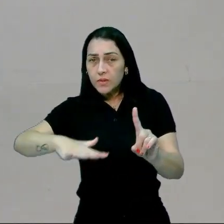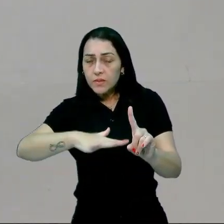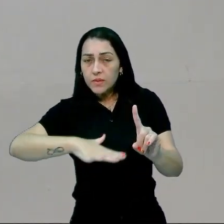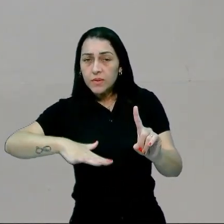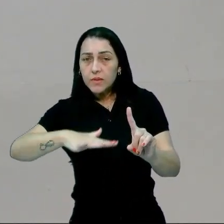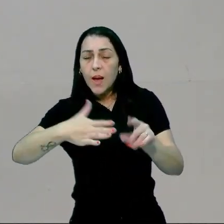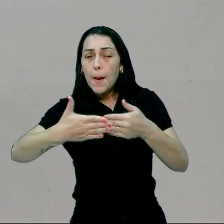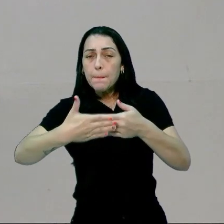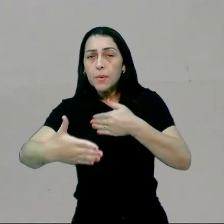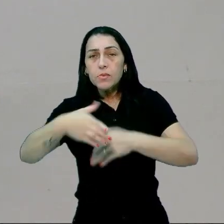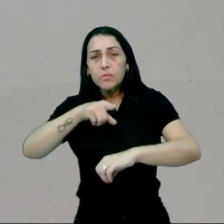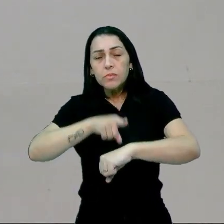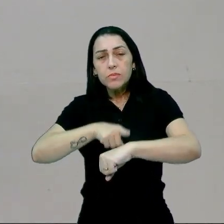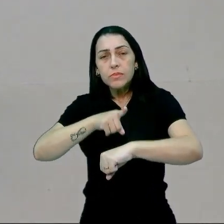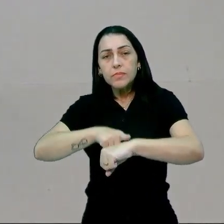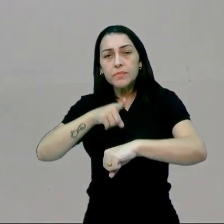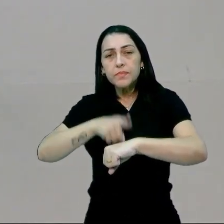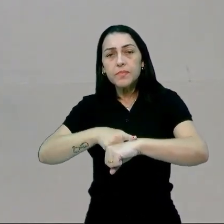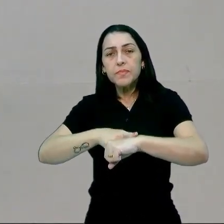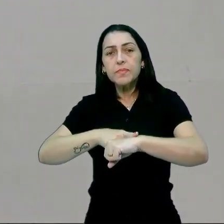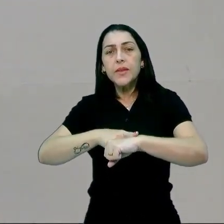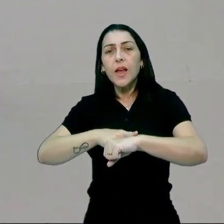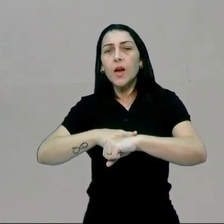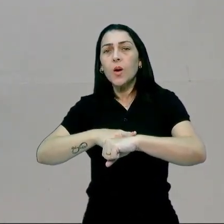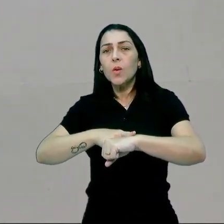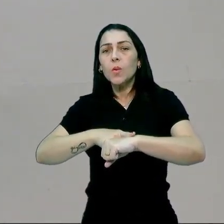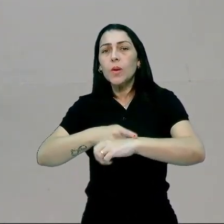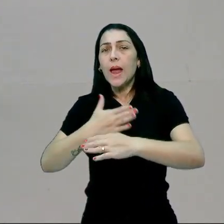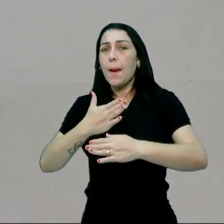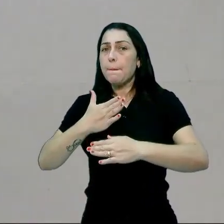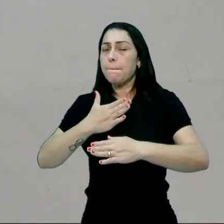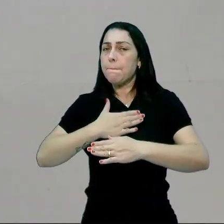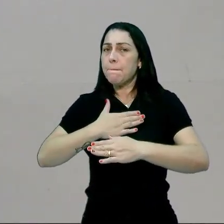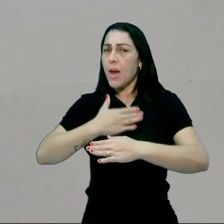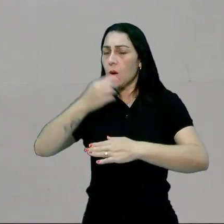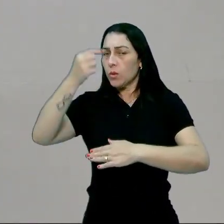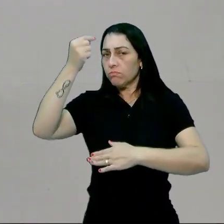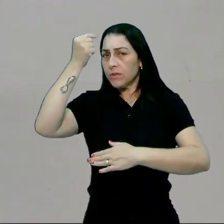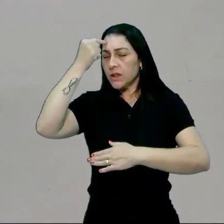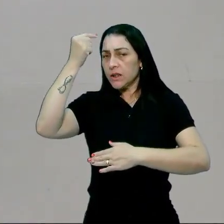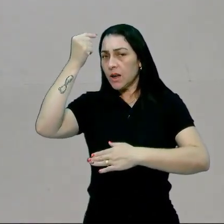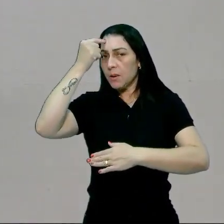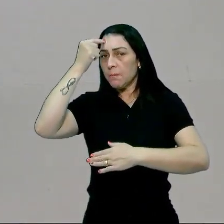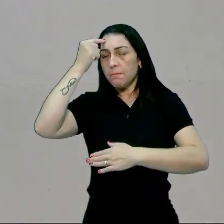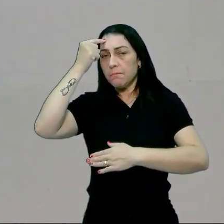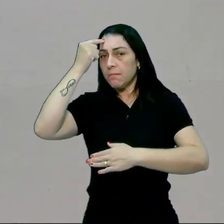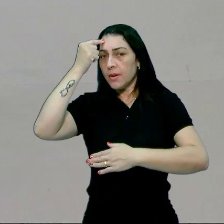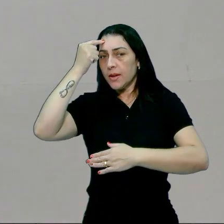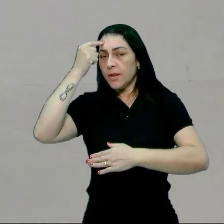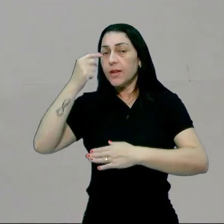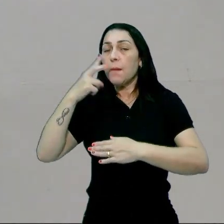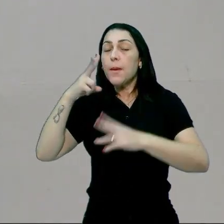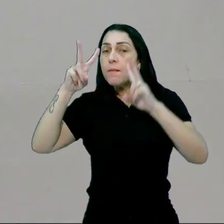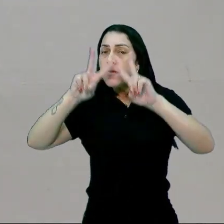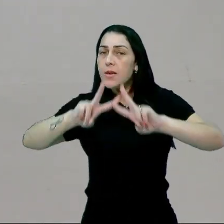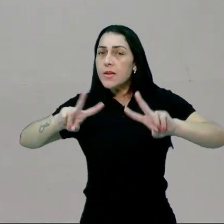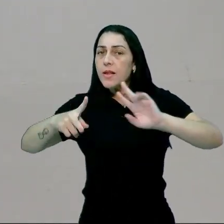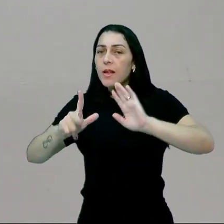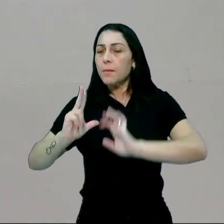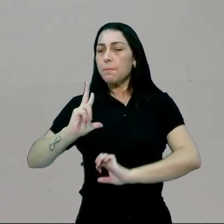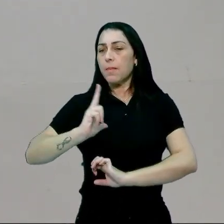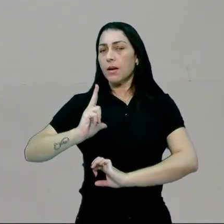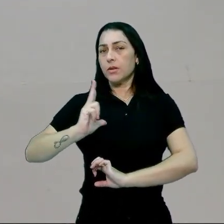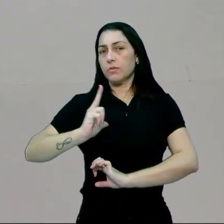sociais a partir do momento em que eu abro mão das minhas concepções e das minhas visões pessoais